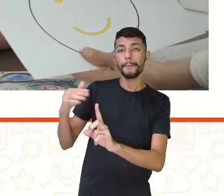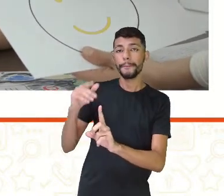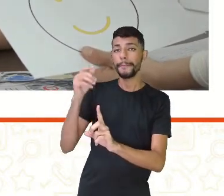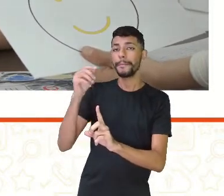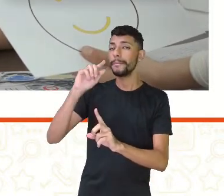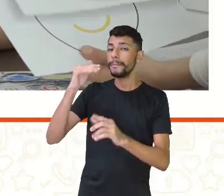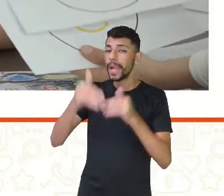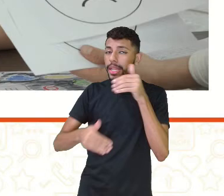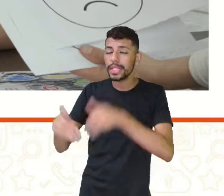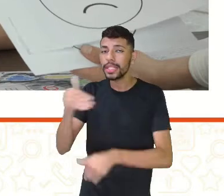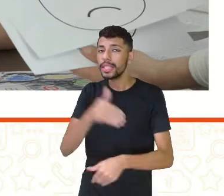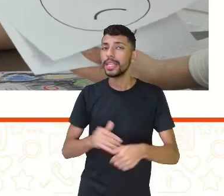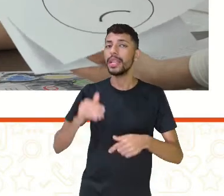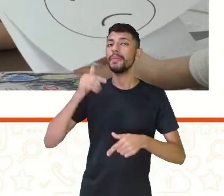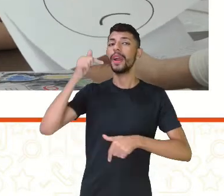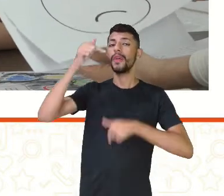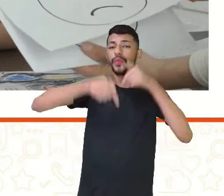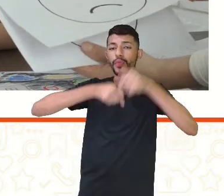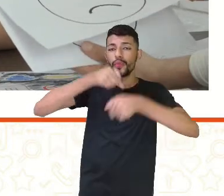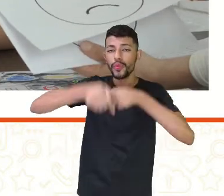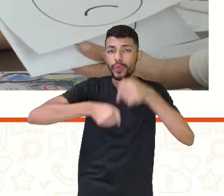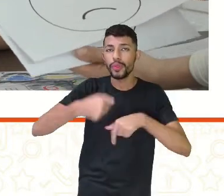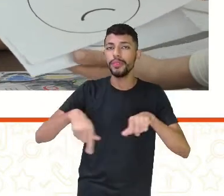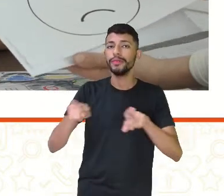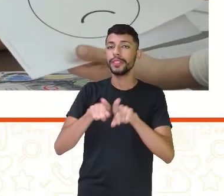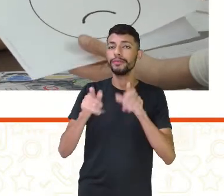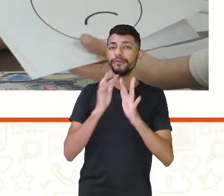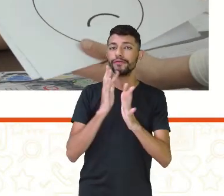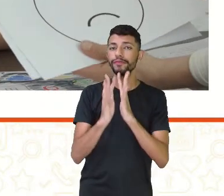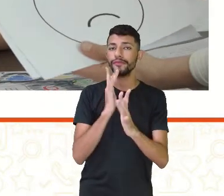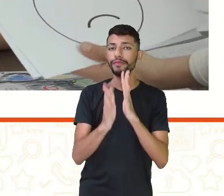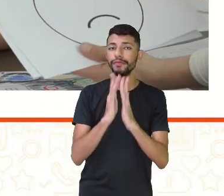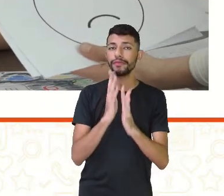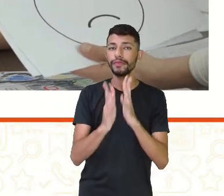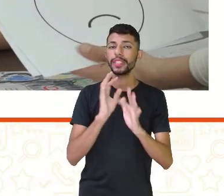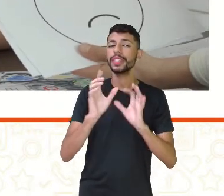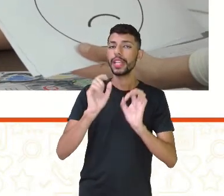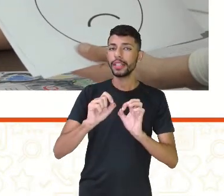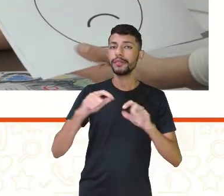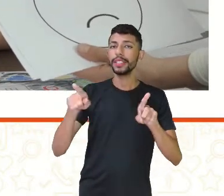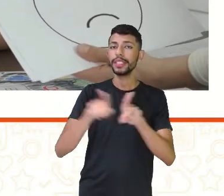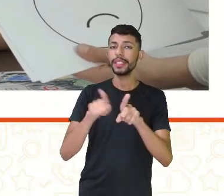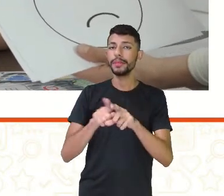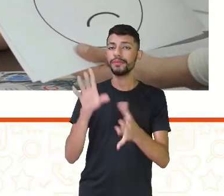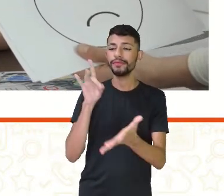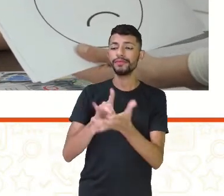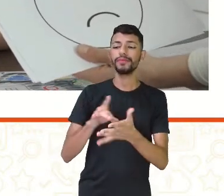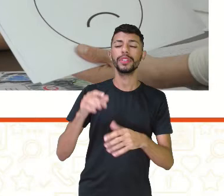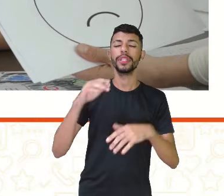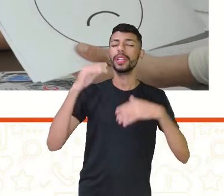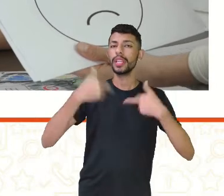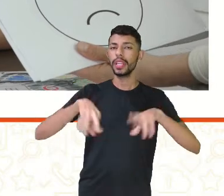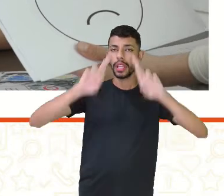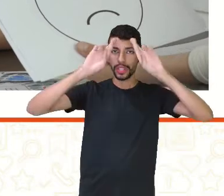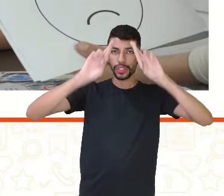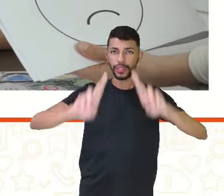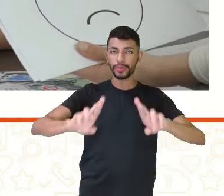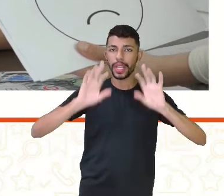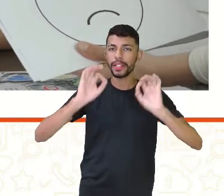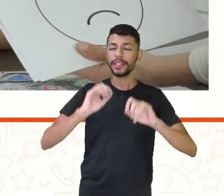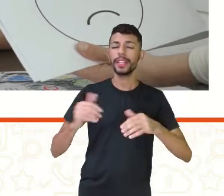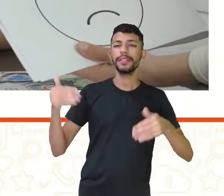participem, pessoas que funcionem, pessoas dinâmicas, pessoas ativas. Pessoas respeitosas, né?